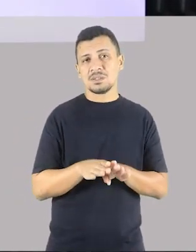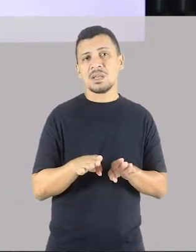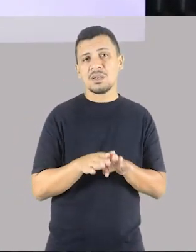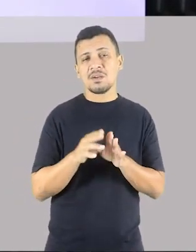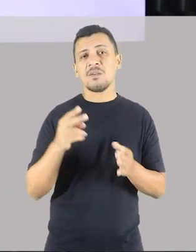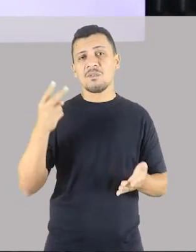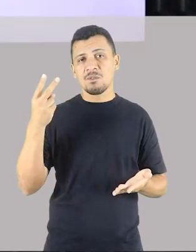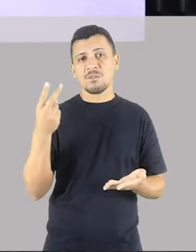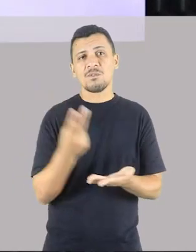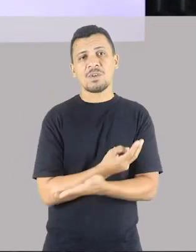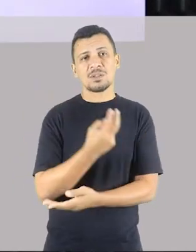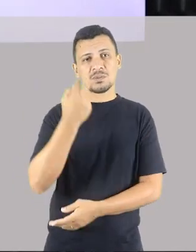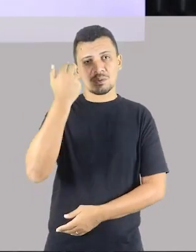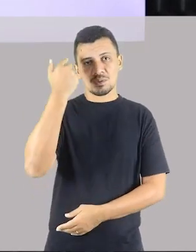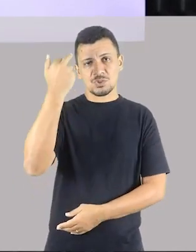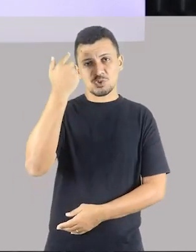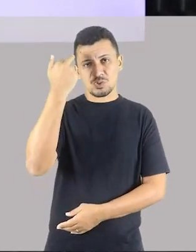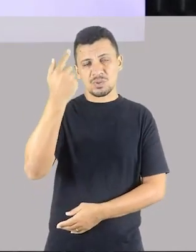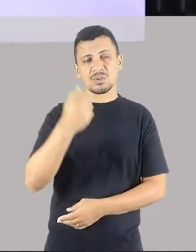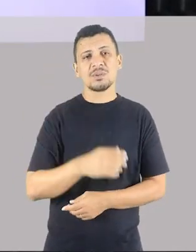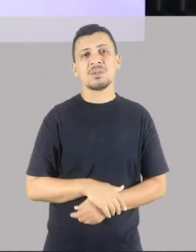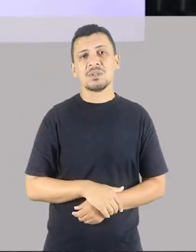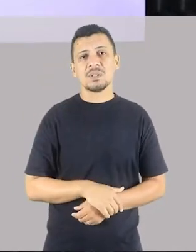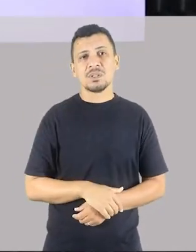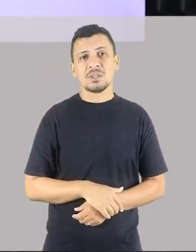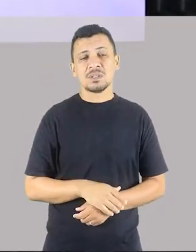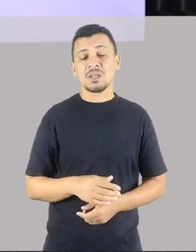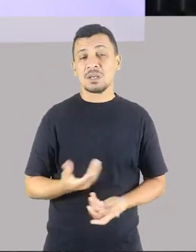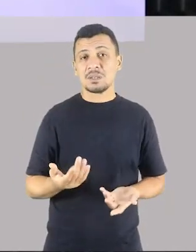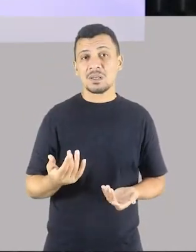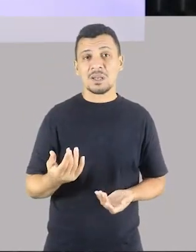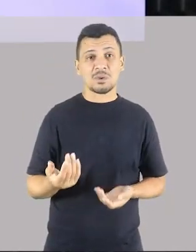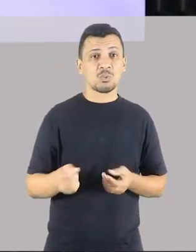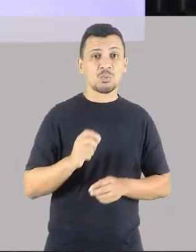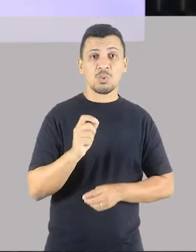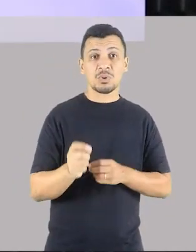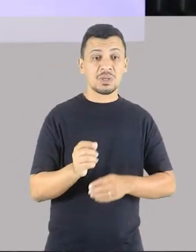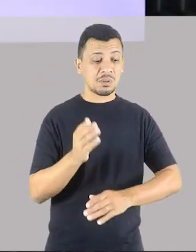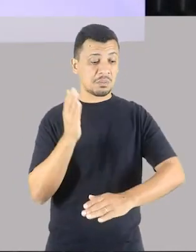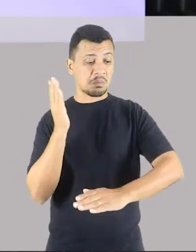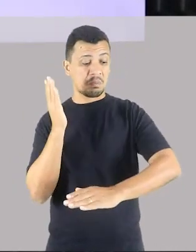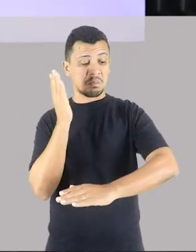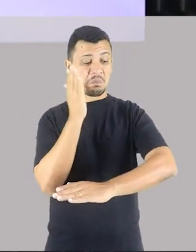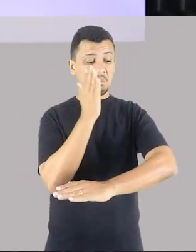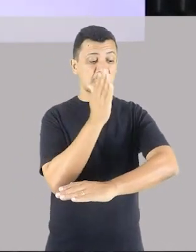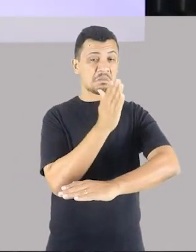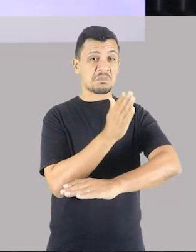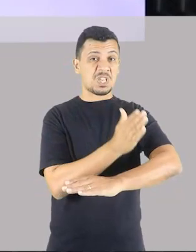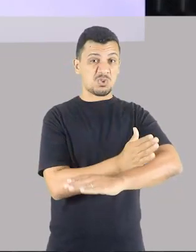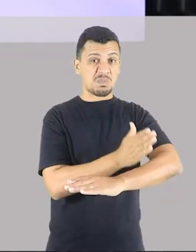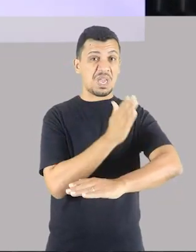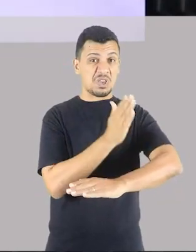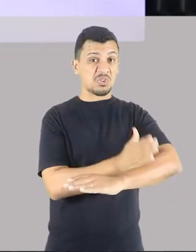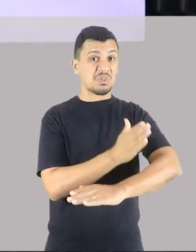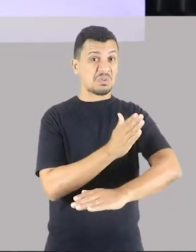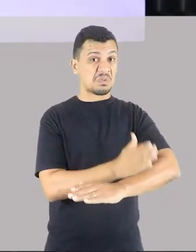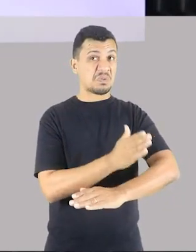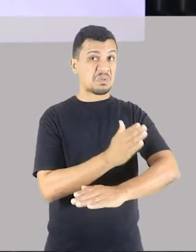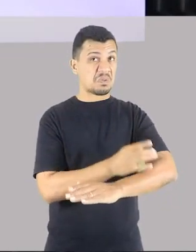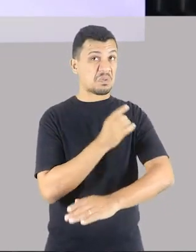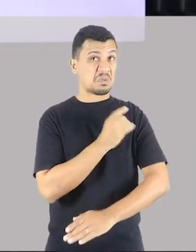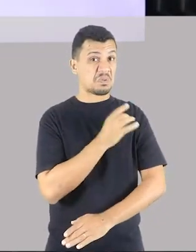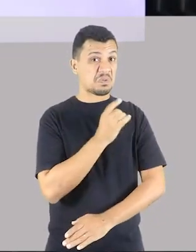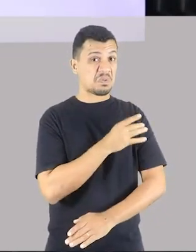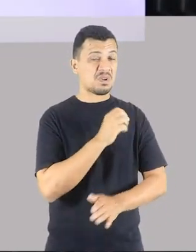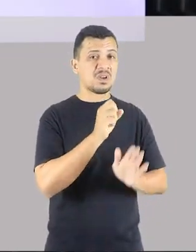fatos históricos também, né? Como a Idade das Trevas, que é como é chamada a Idade Média, o